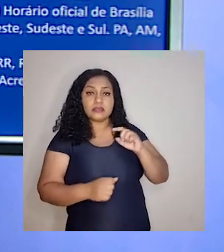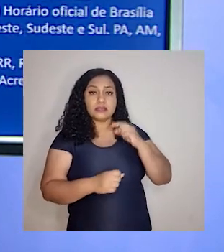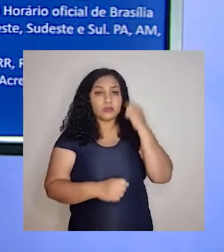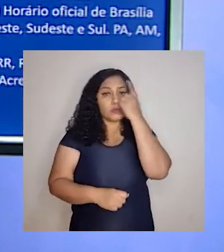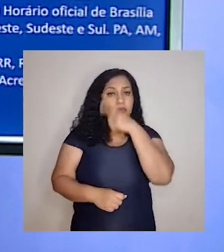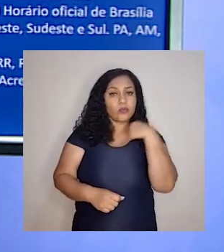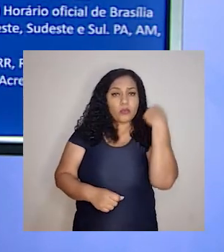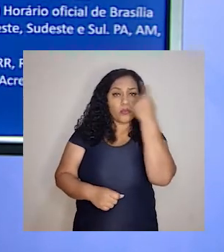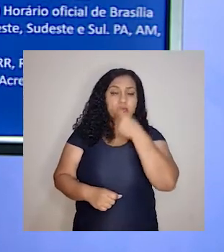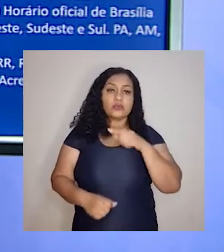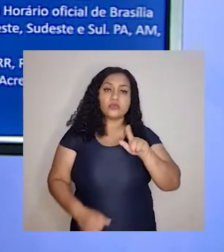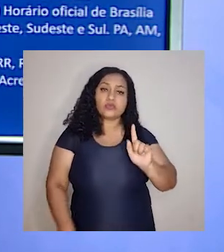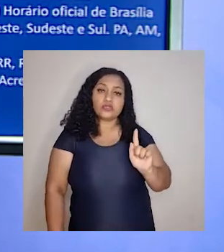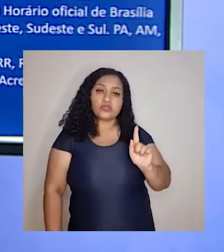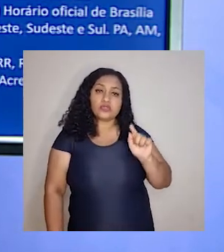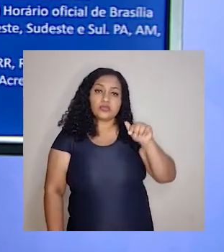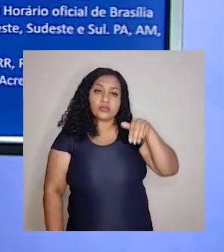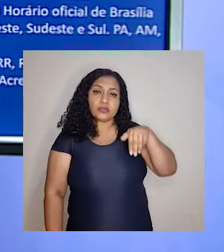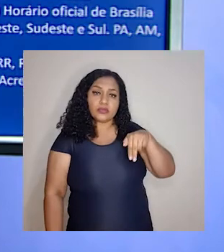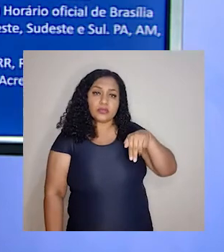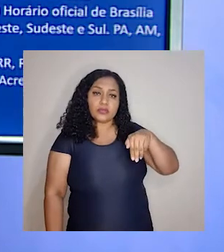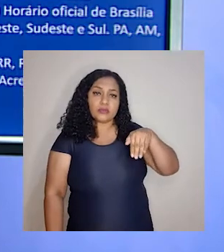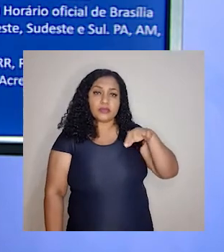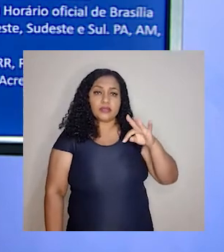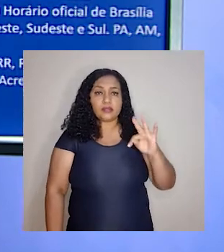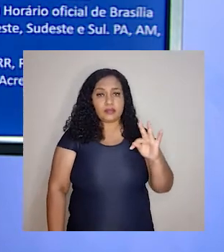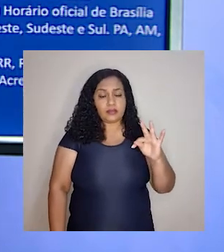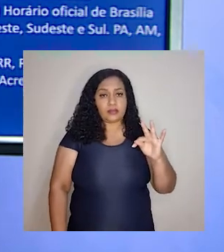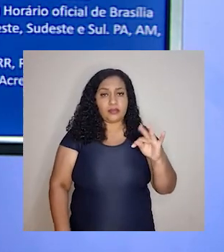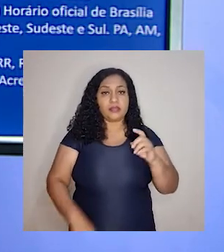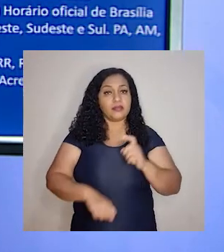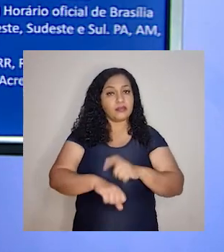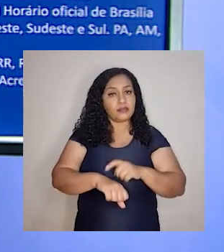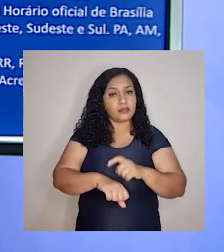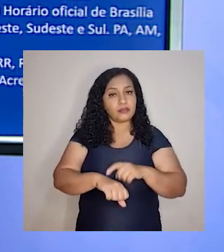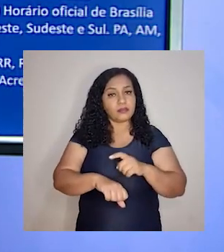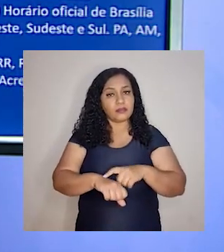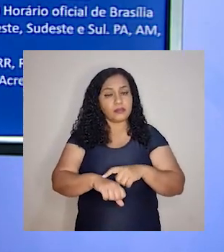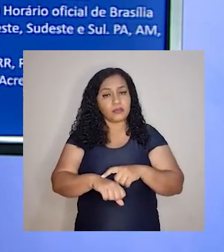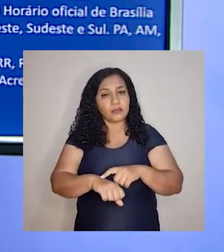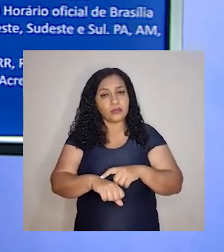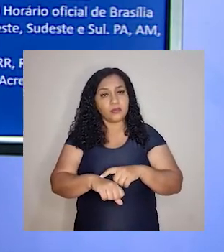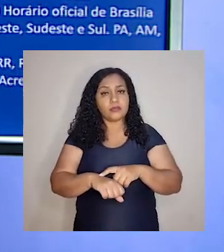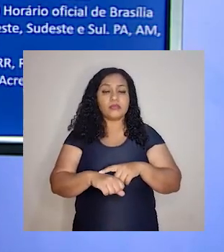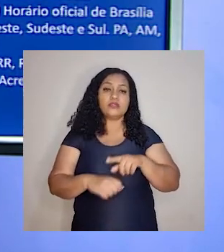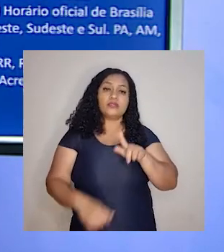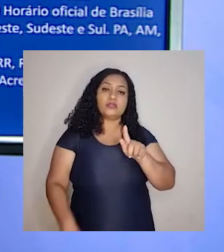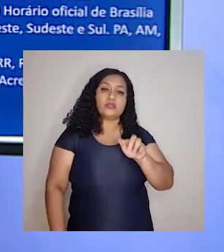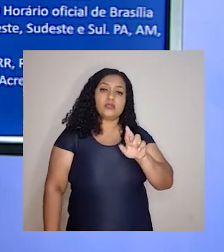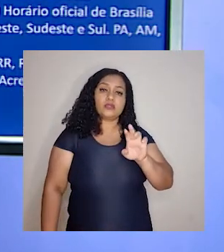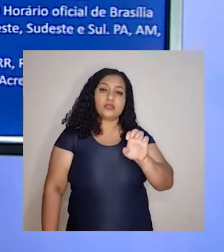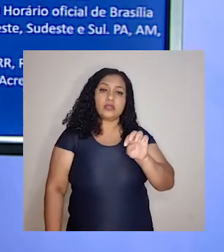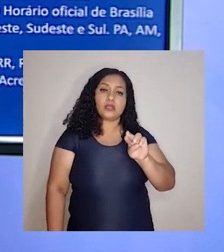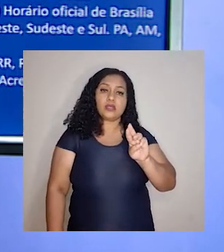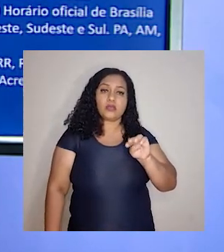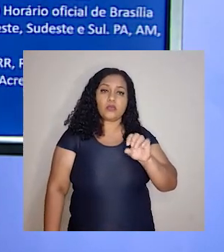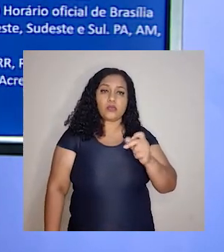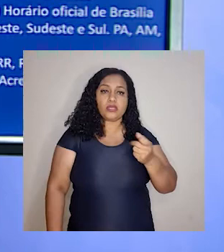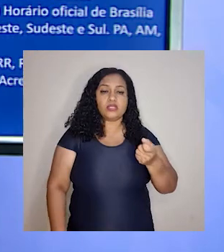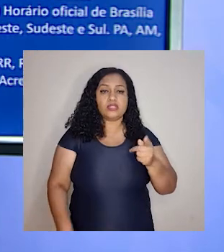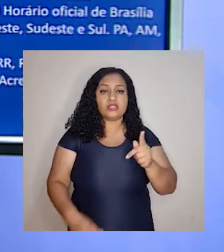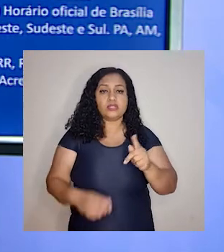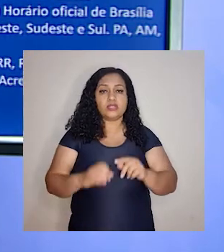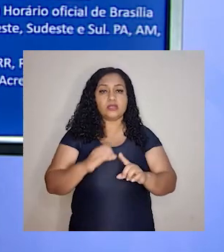5 e do Gente o que é que a gente tempo médio de gleno está aqui a referência